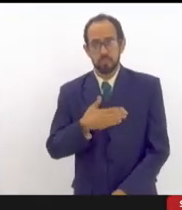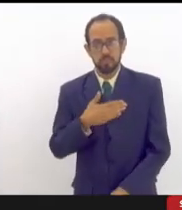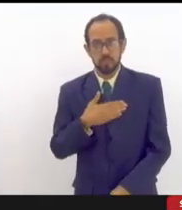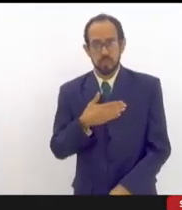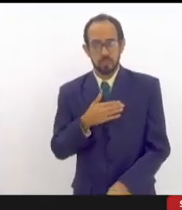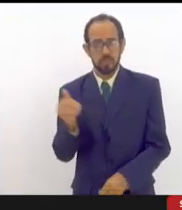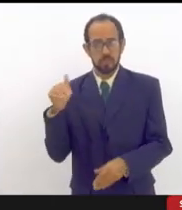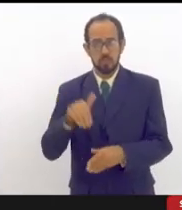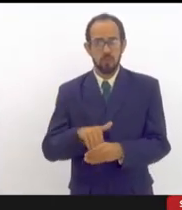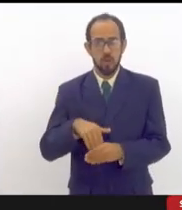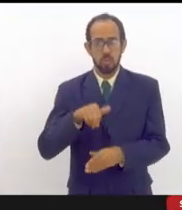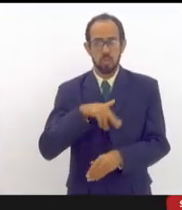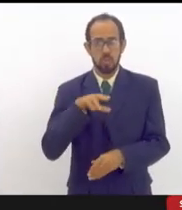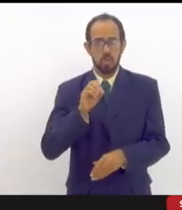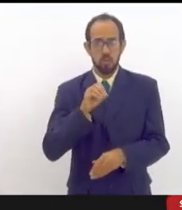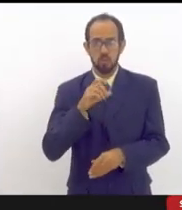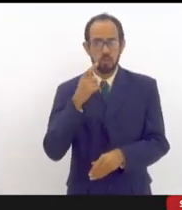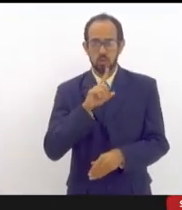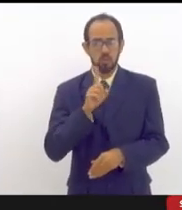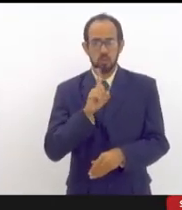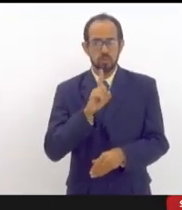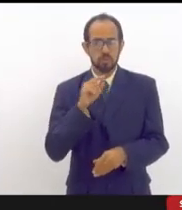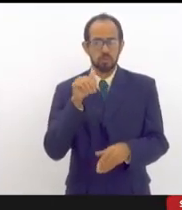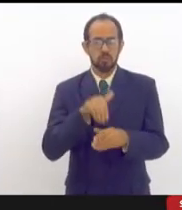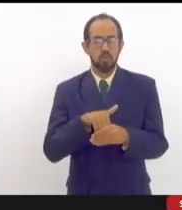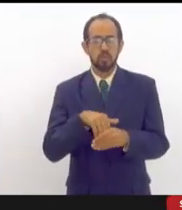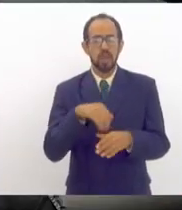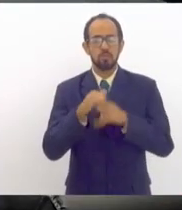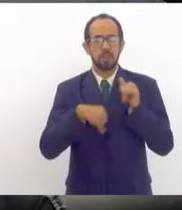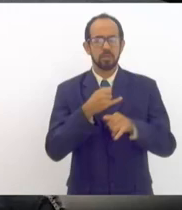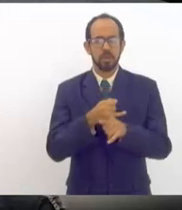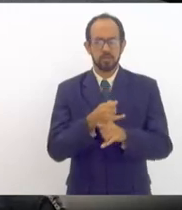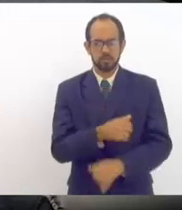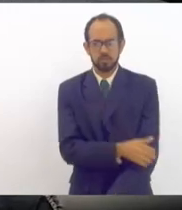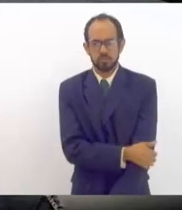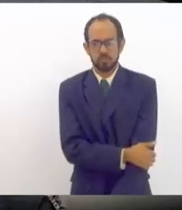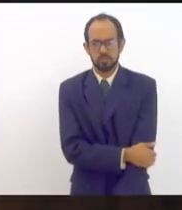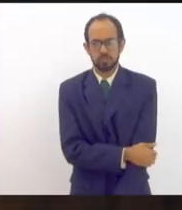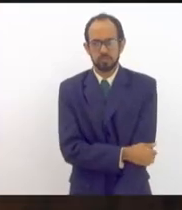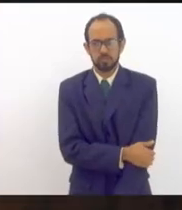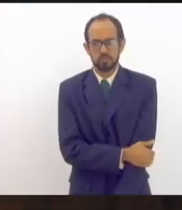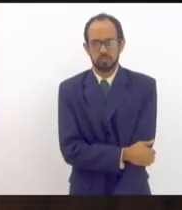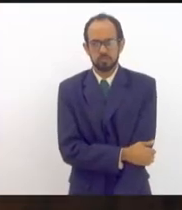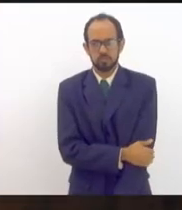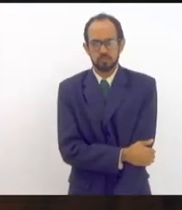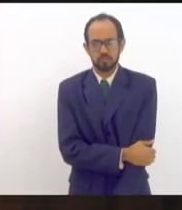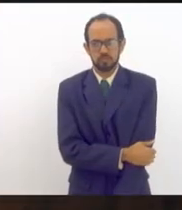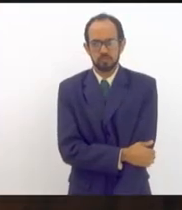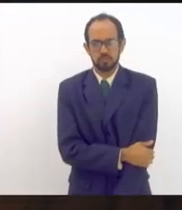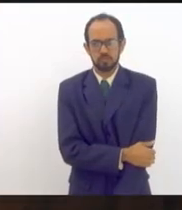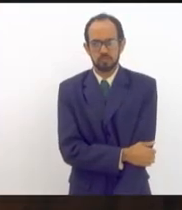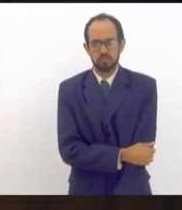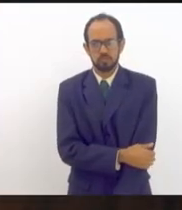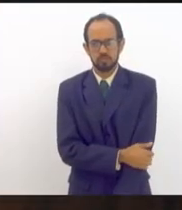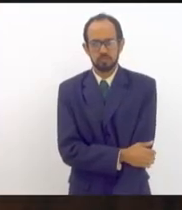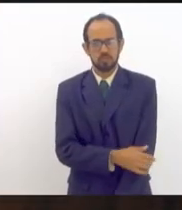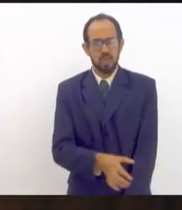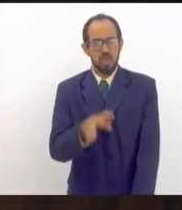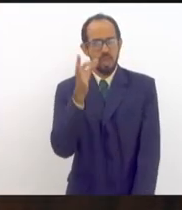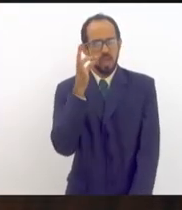não tô conseguindo votar pela web não tá conseguindo atenção assessoria